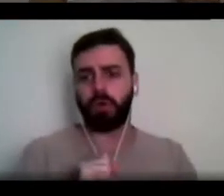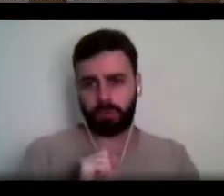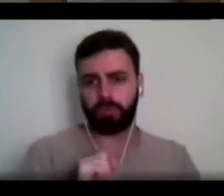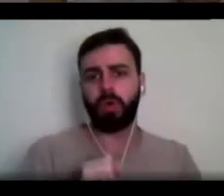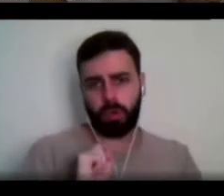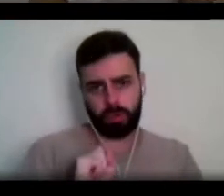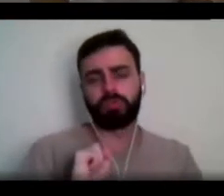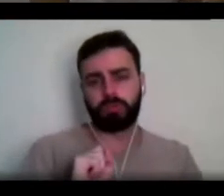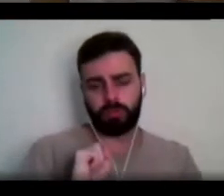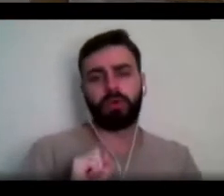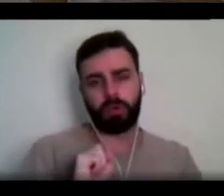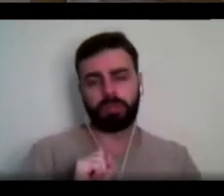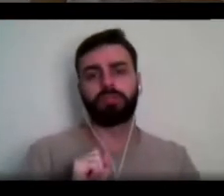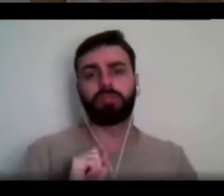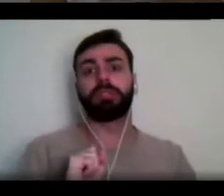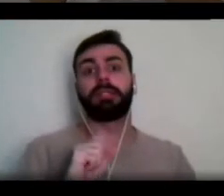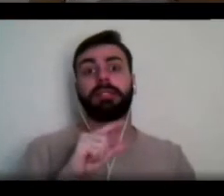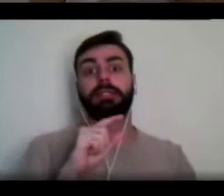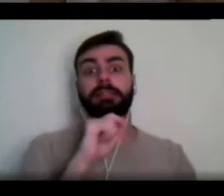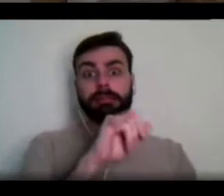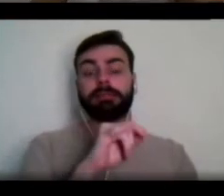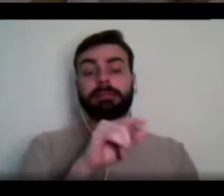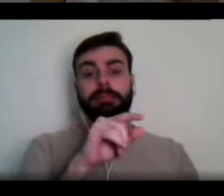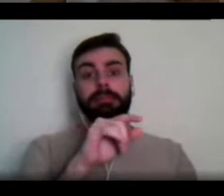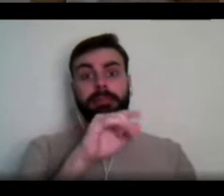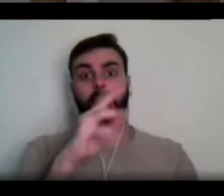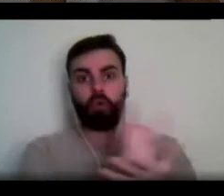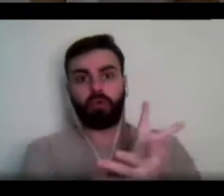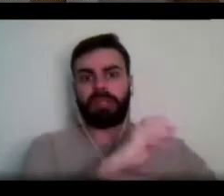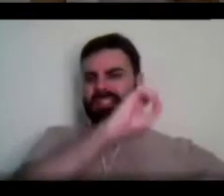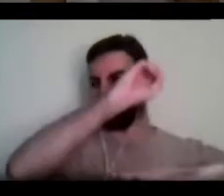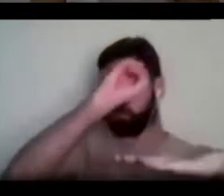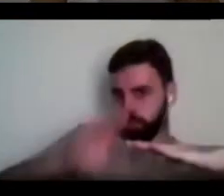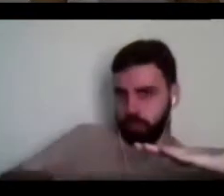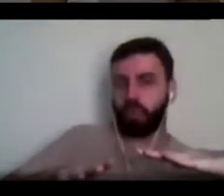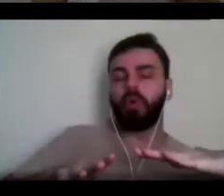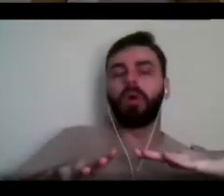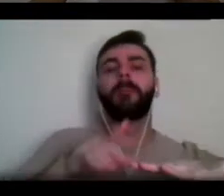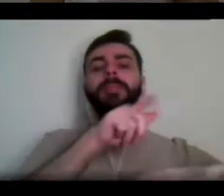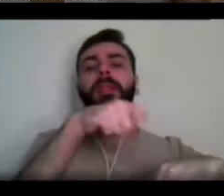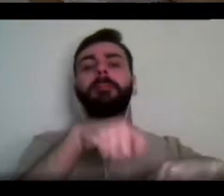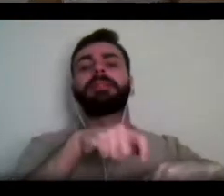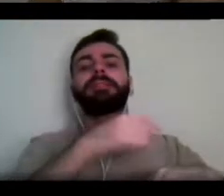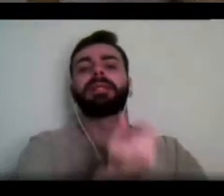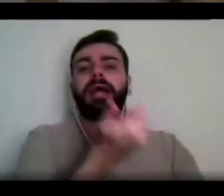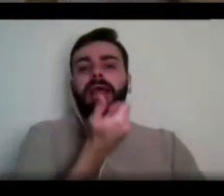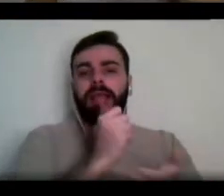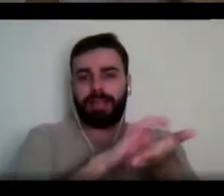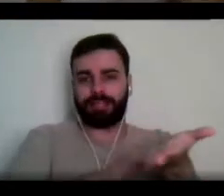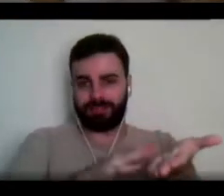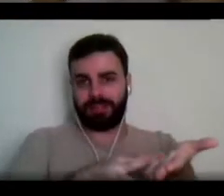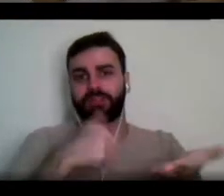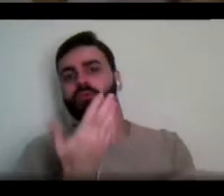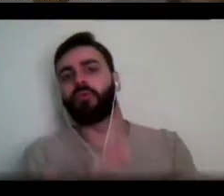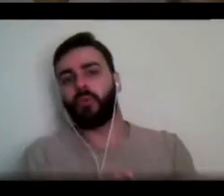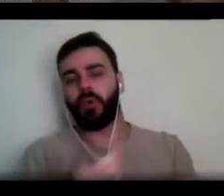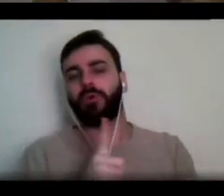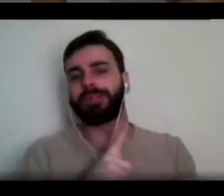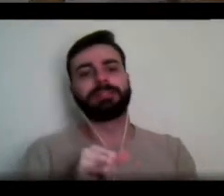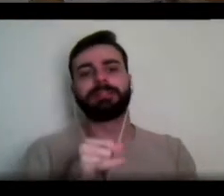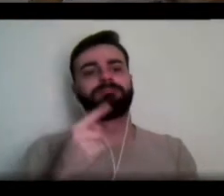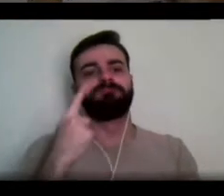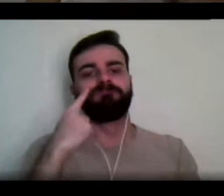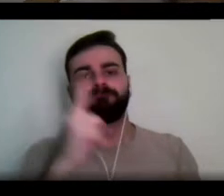poderia ter, né? Poderia ter. E aí, para resolver esse problema, Ele teria que dar o valor dessa velocidade